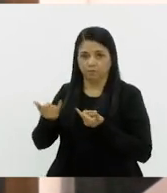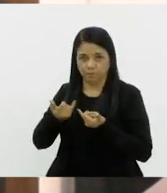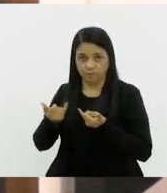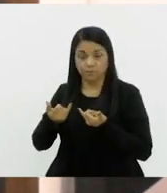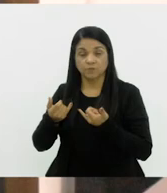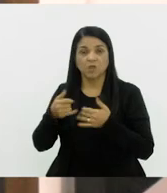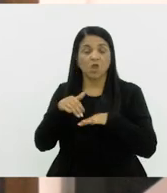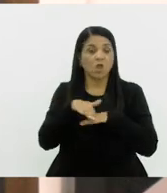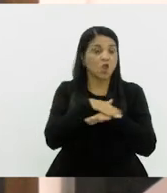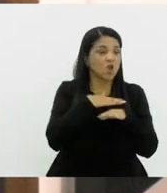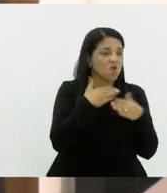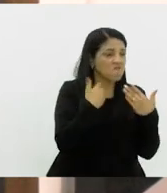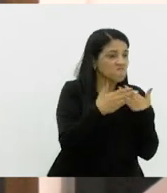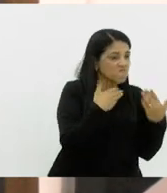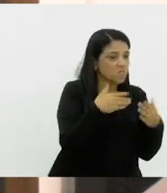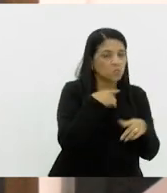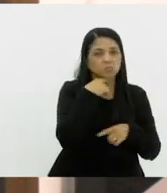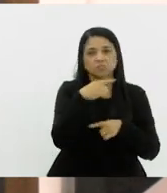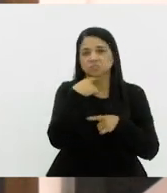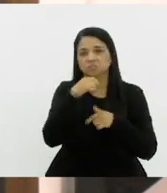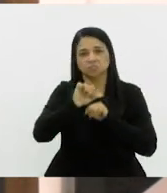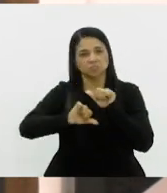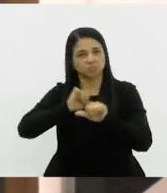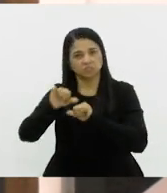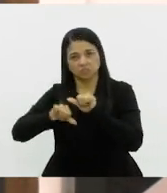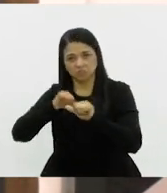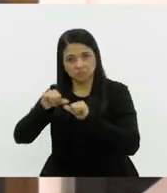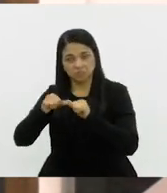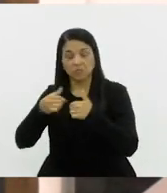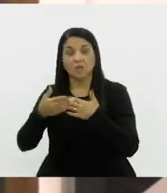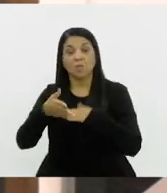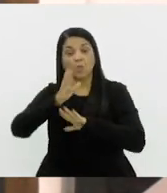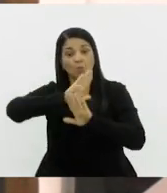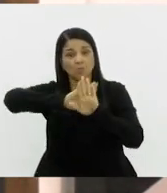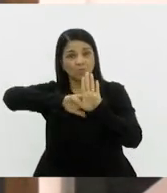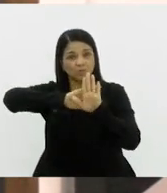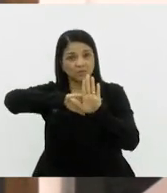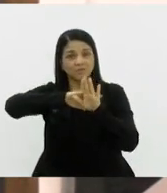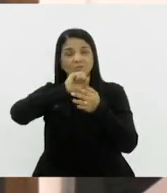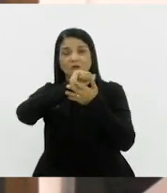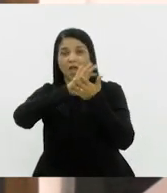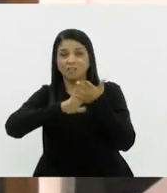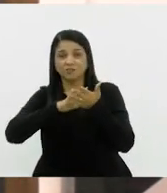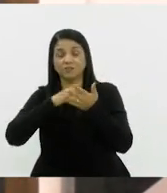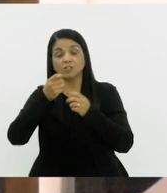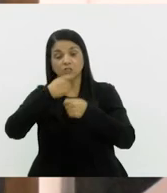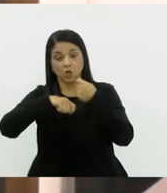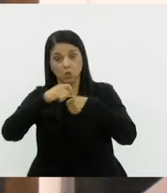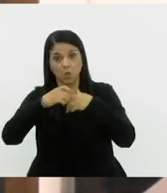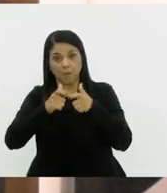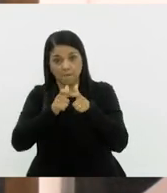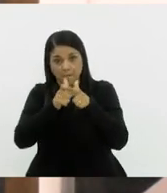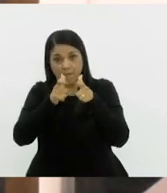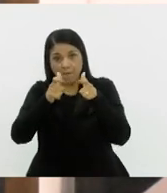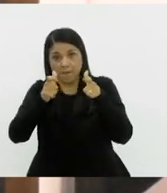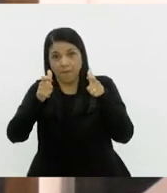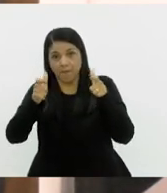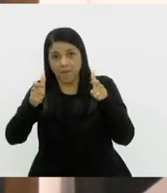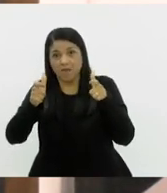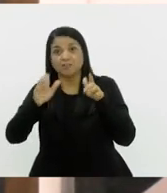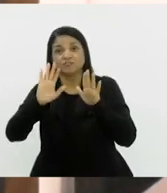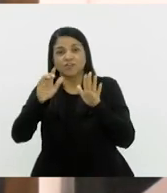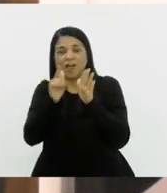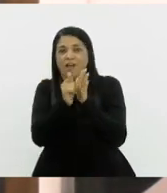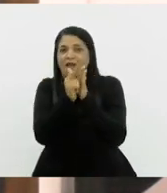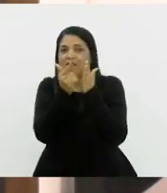conversa não está mudando nada. Por quê? Porque por trás disso tem uma atividade econômica crescente, que, inclusive, já foi capa